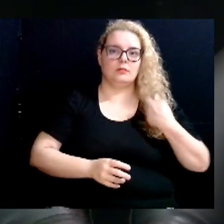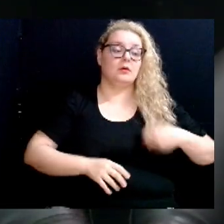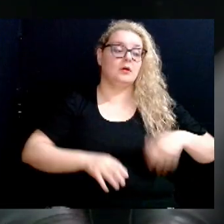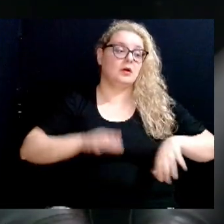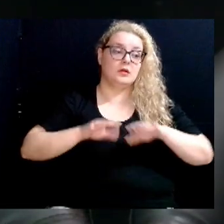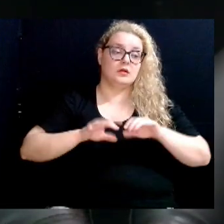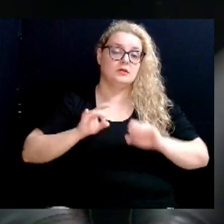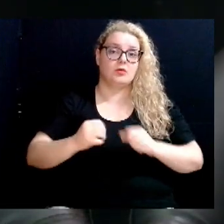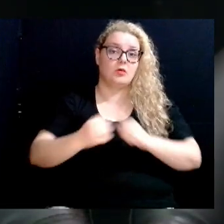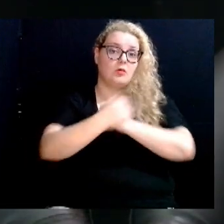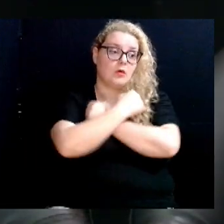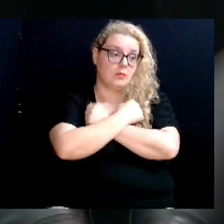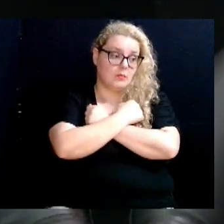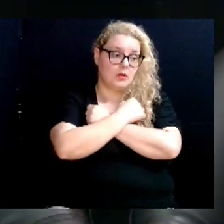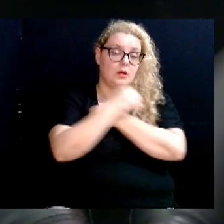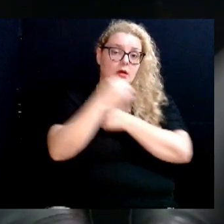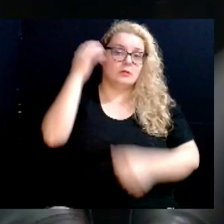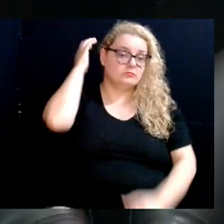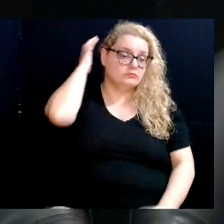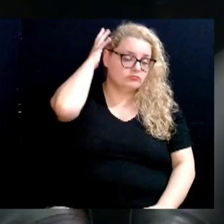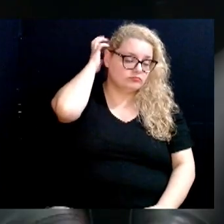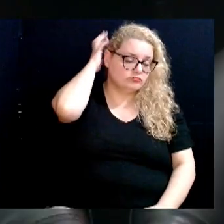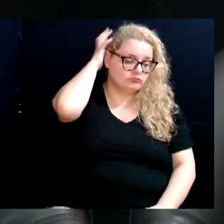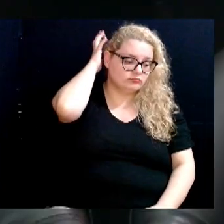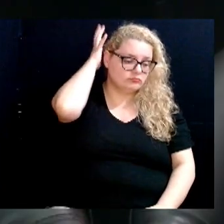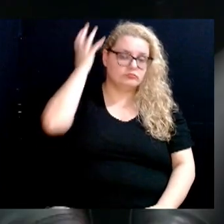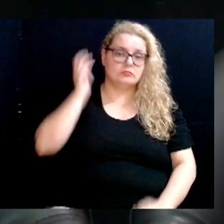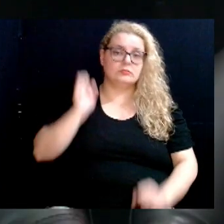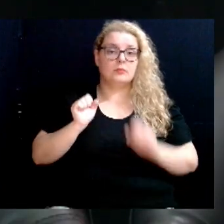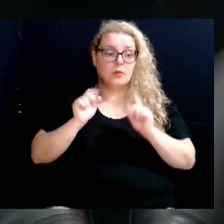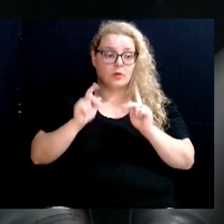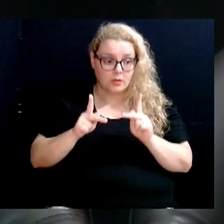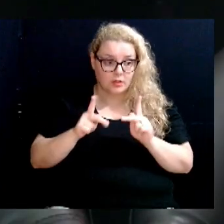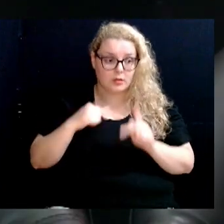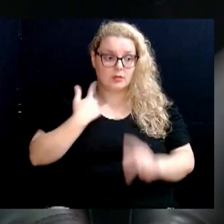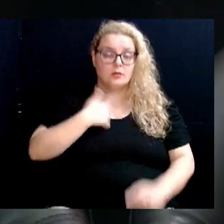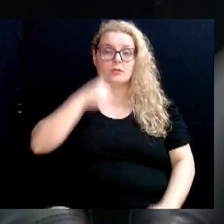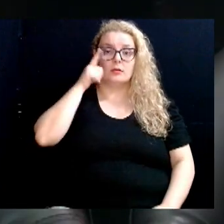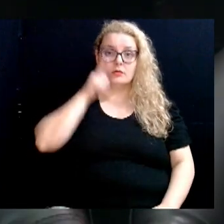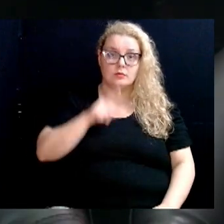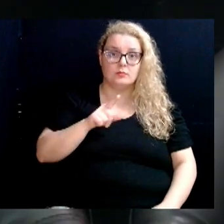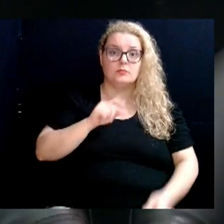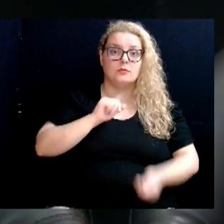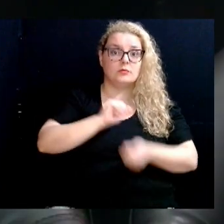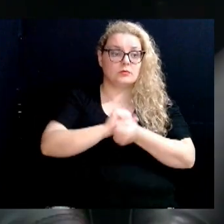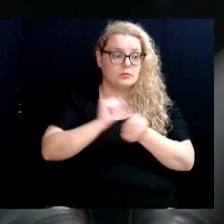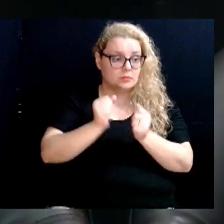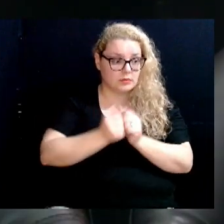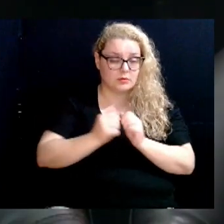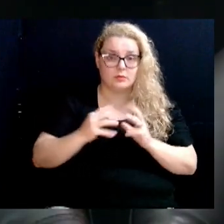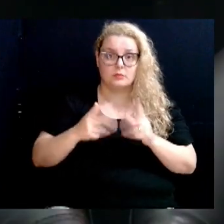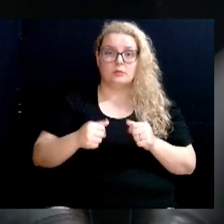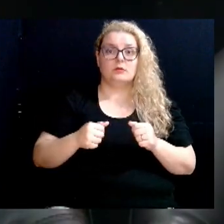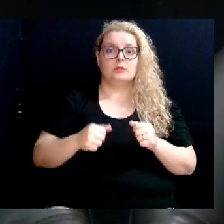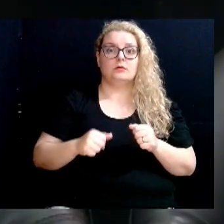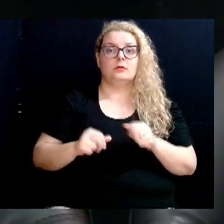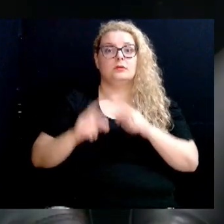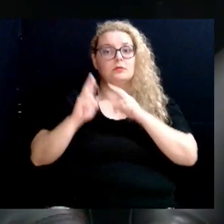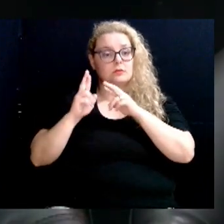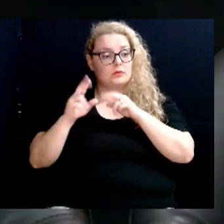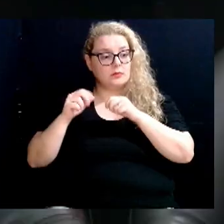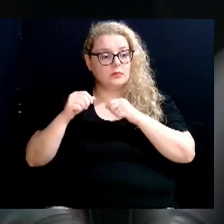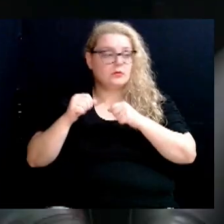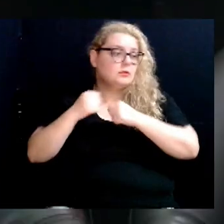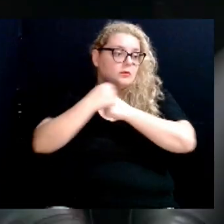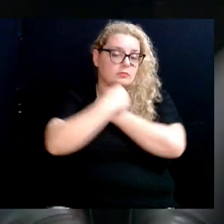afago, um cafuné e falar, ó, tá tudo bem, as coisas vão se ajeitar e dormir abraçado e tá tudo certo. Não é sobre